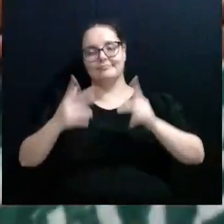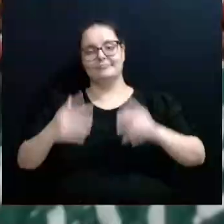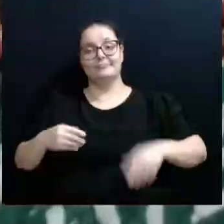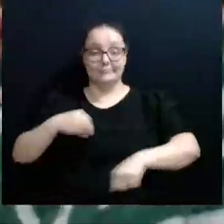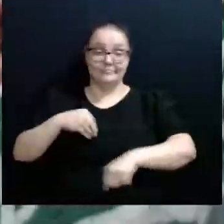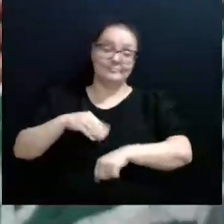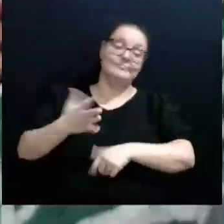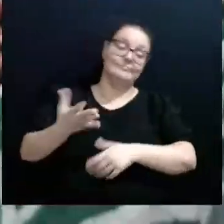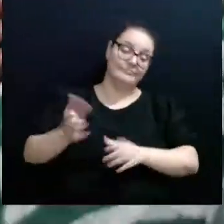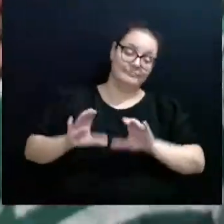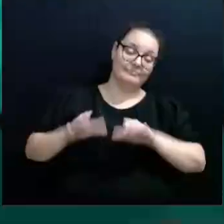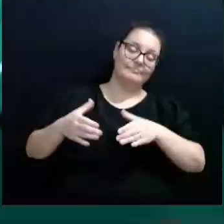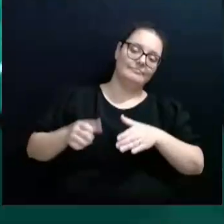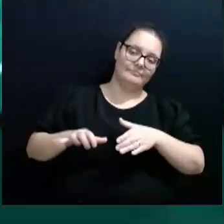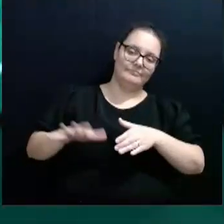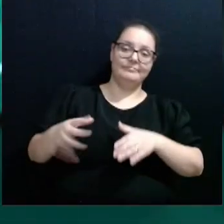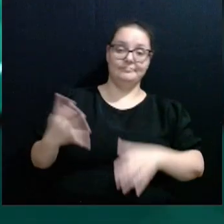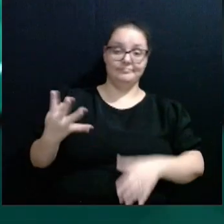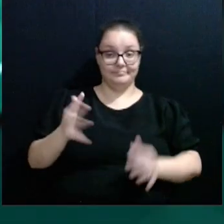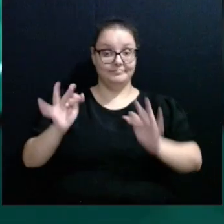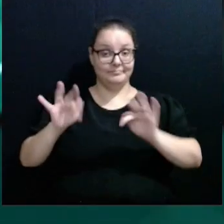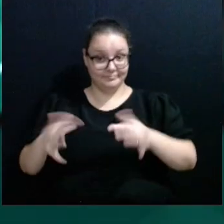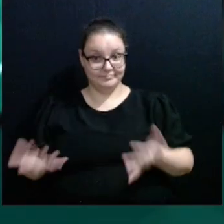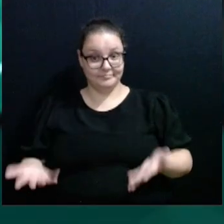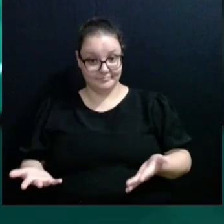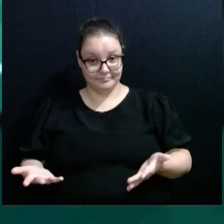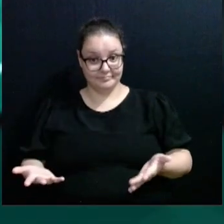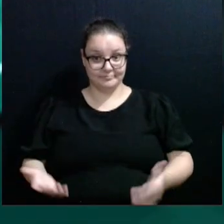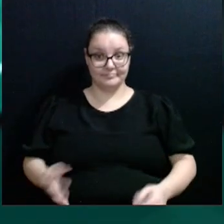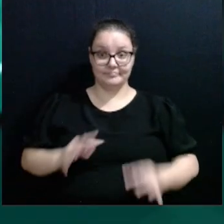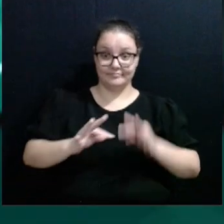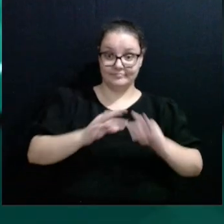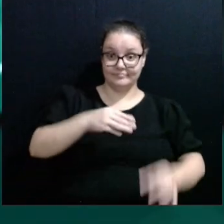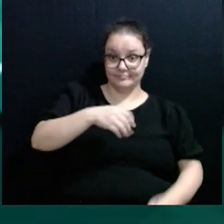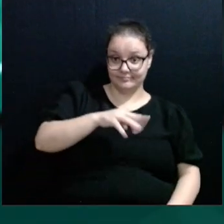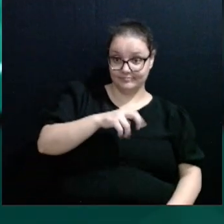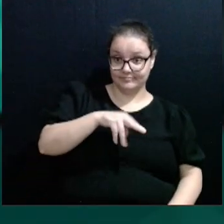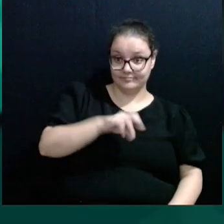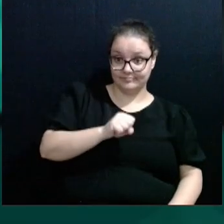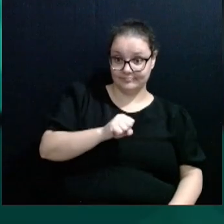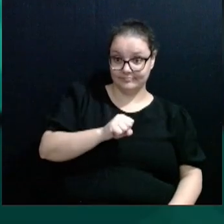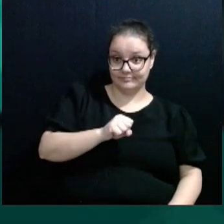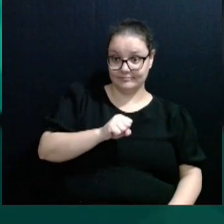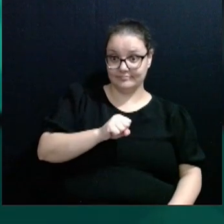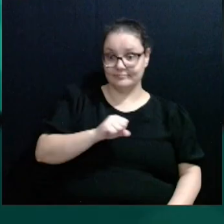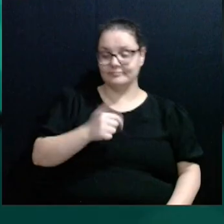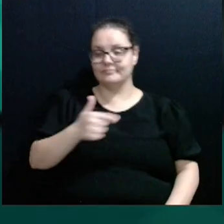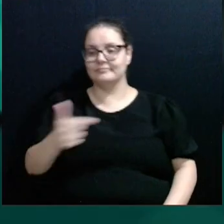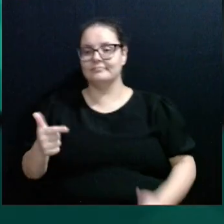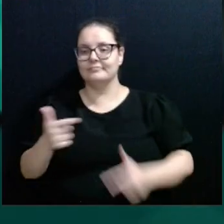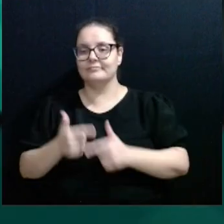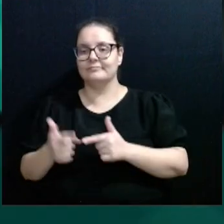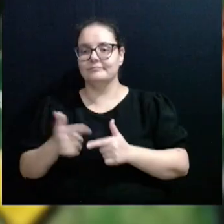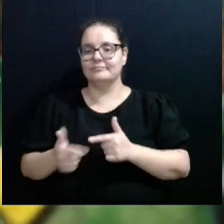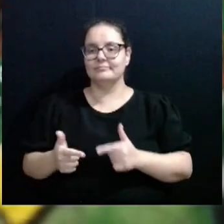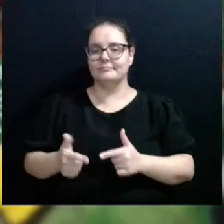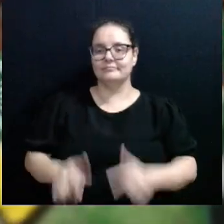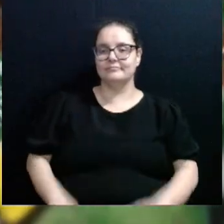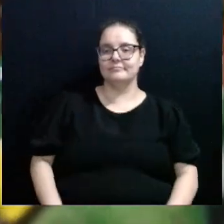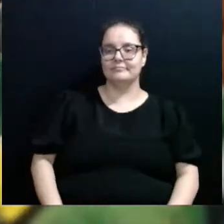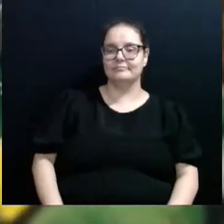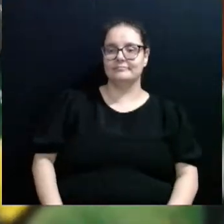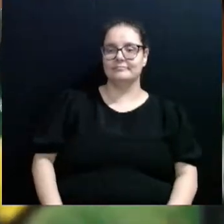classificação às quartas de final. O técnico Matheus Costa não tem problemas de lesão ou suspensão e,